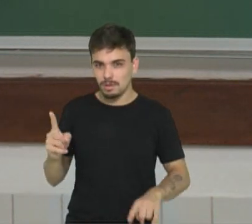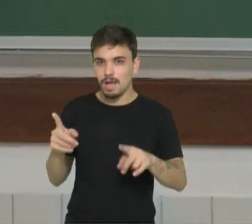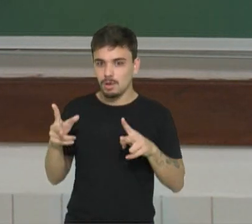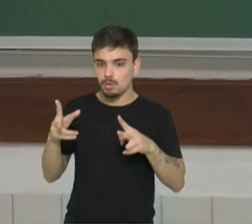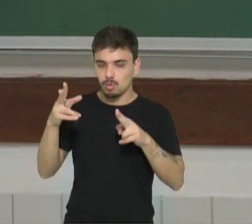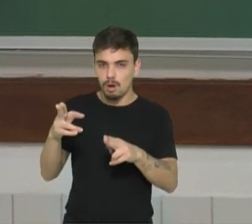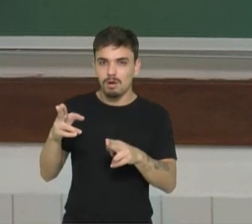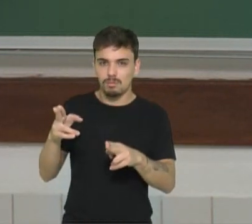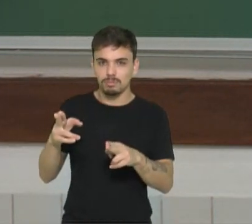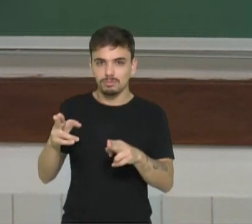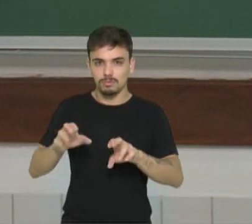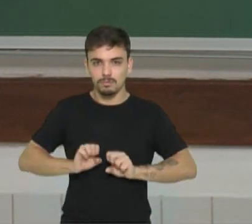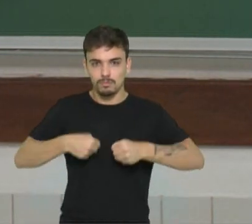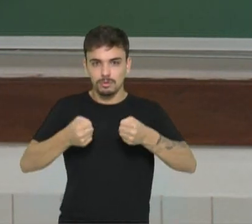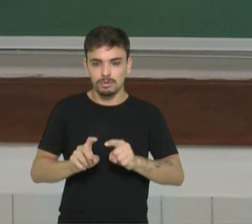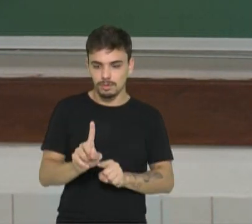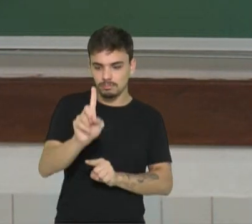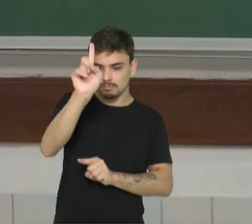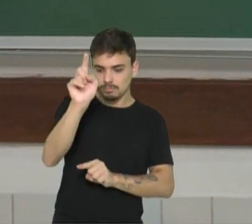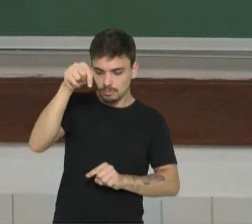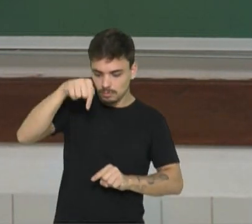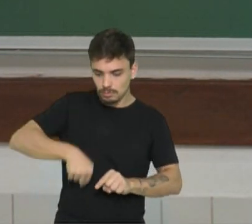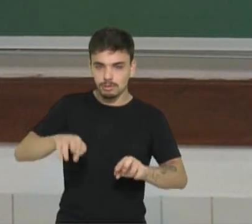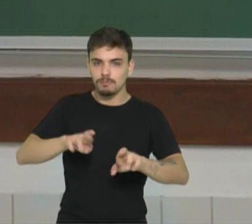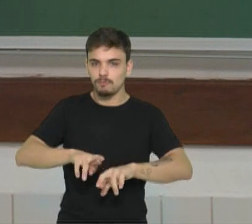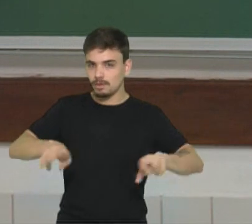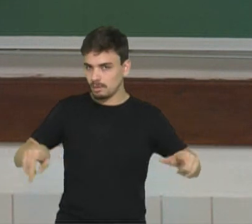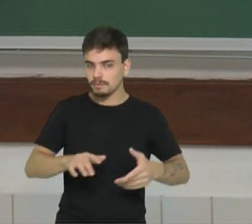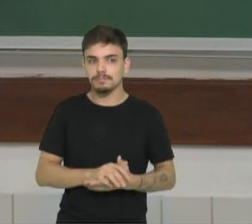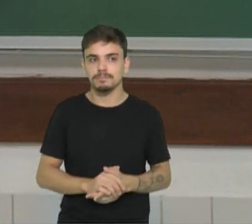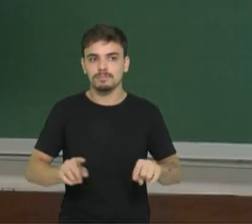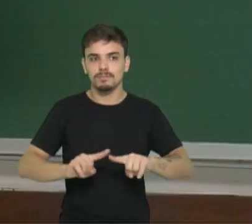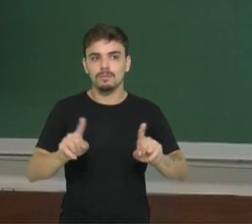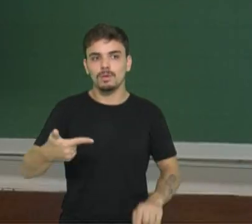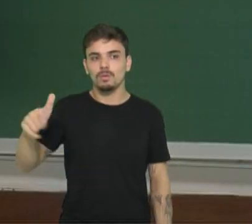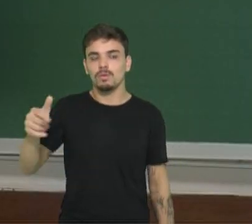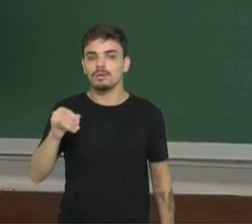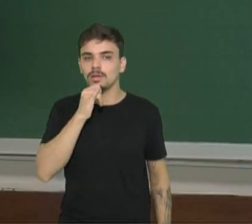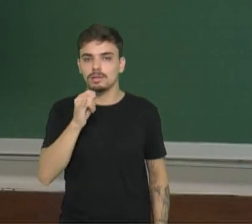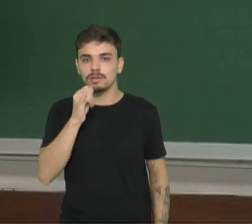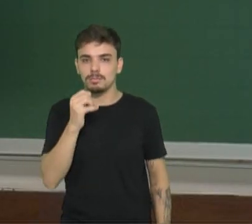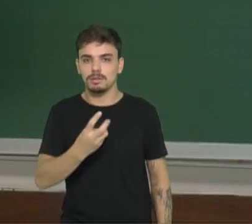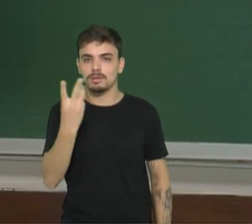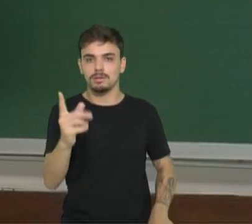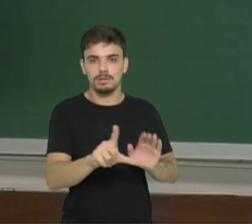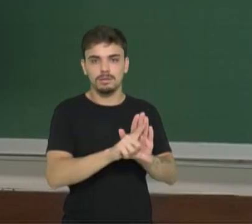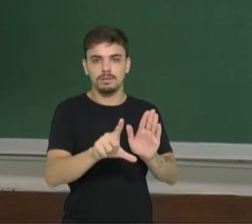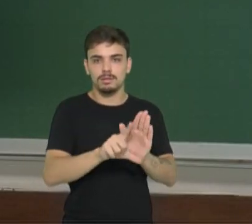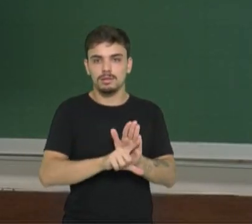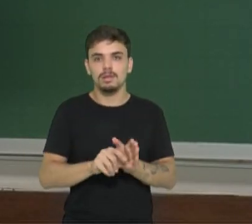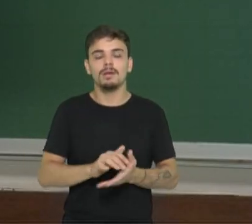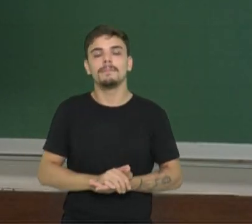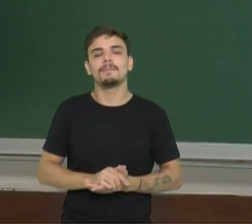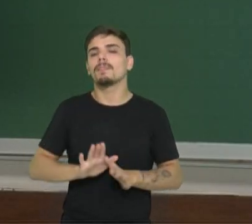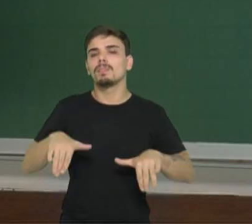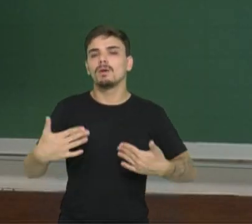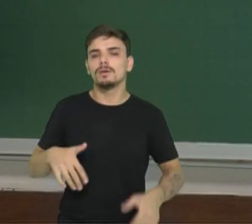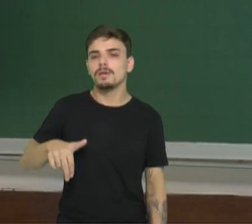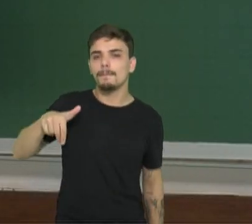sentidos opostos, tá? Mais exemplos aqui da terceira lei de Newton. Quando estamos caminhando,